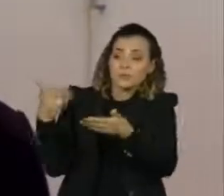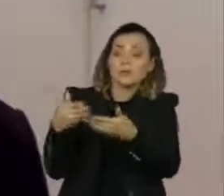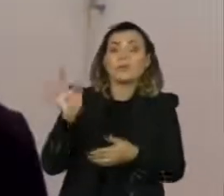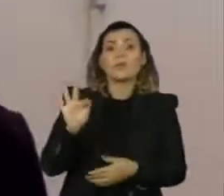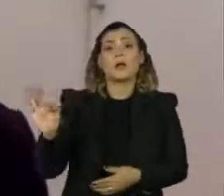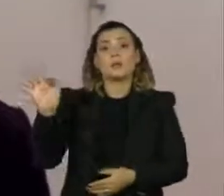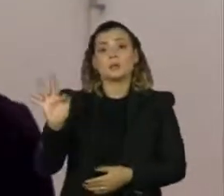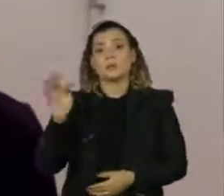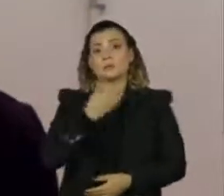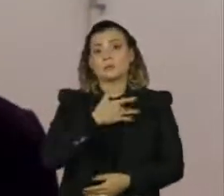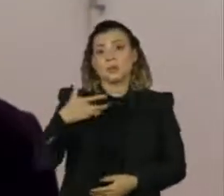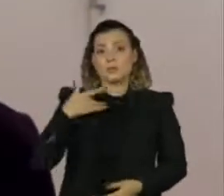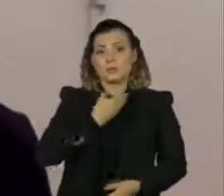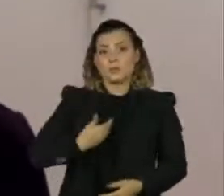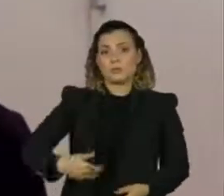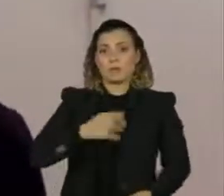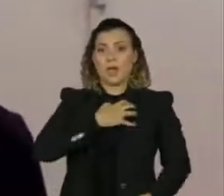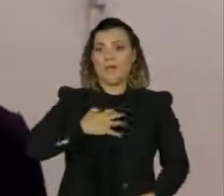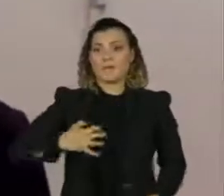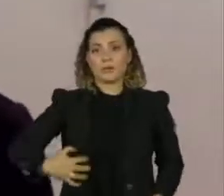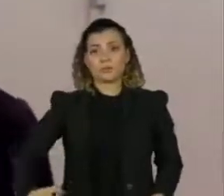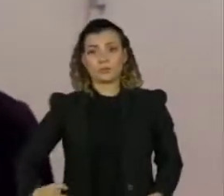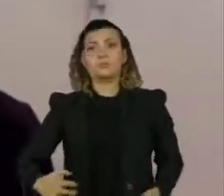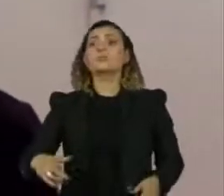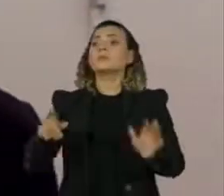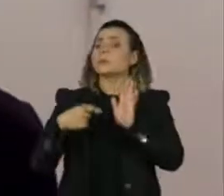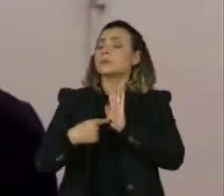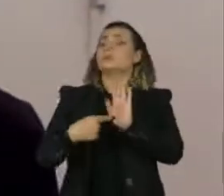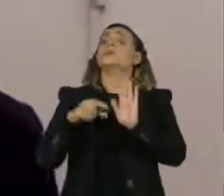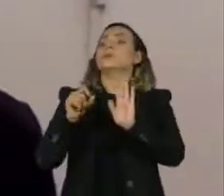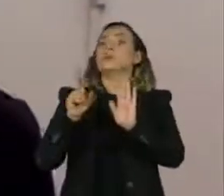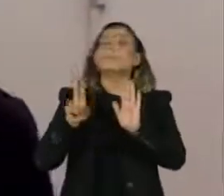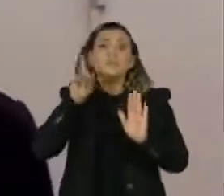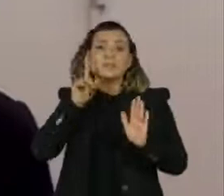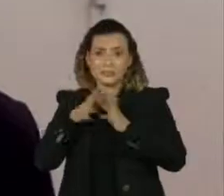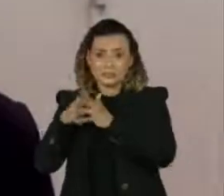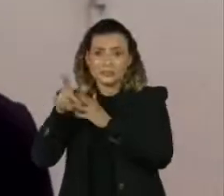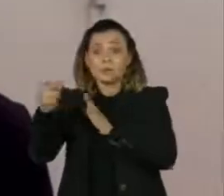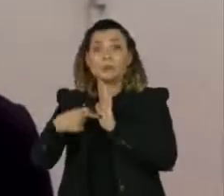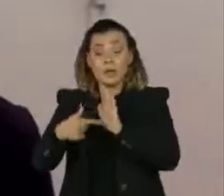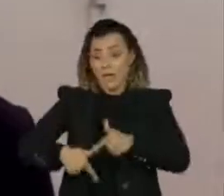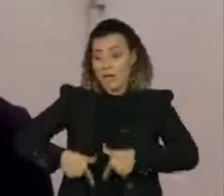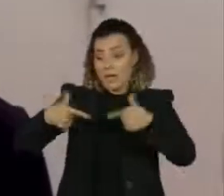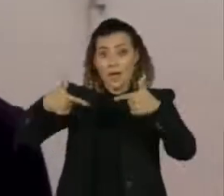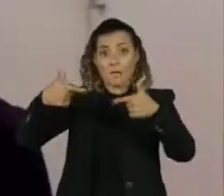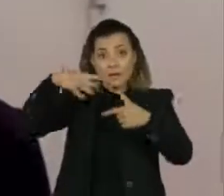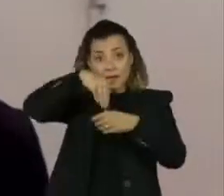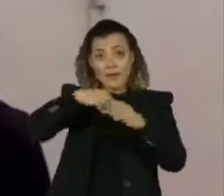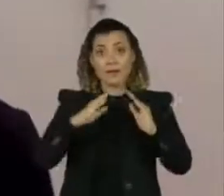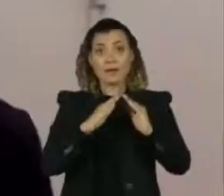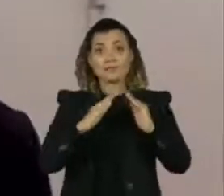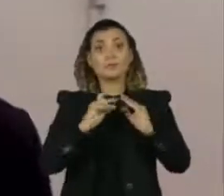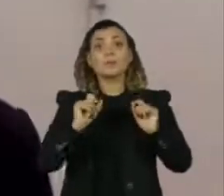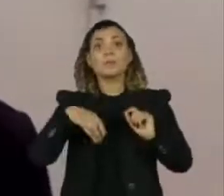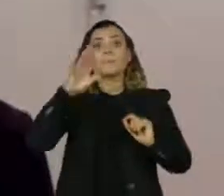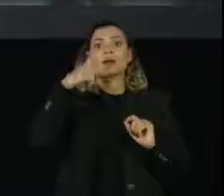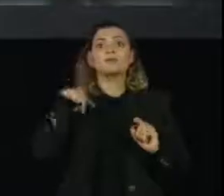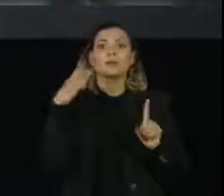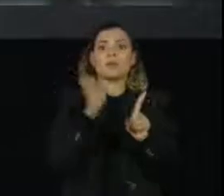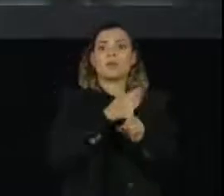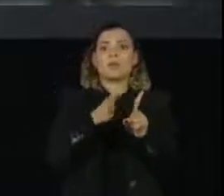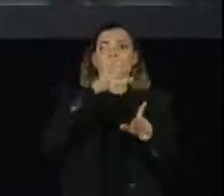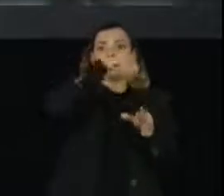de Saúde Pública de Harvard indica que as armas em casa, elas acabam sendo muito mais usadas para